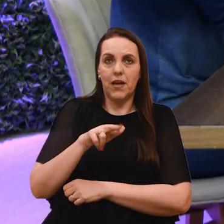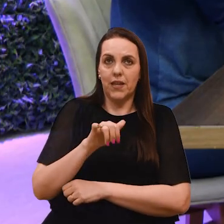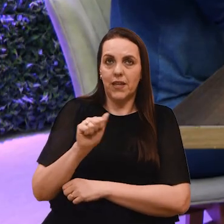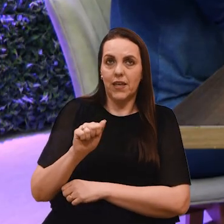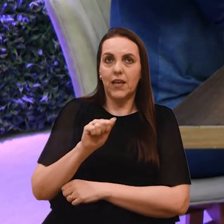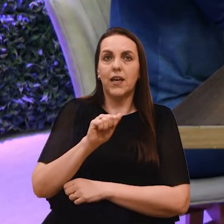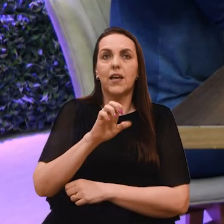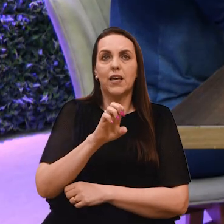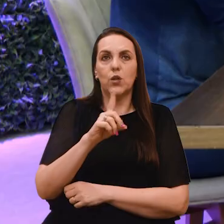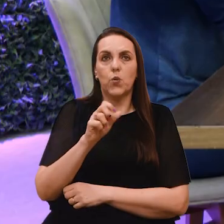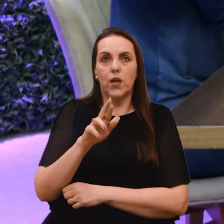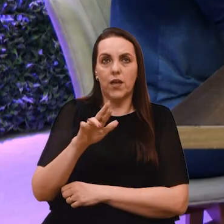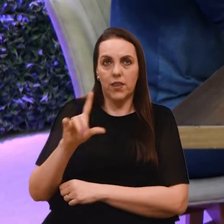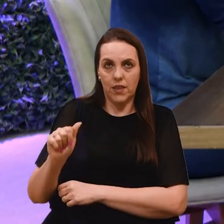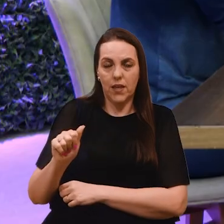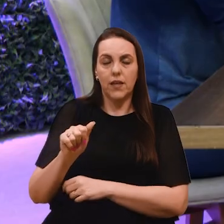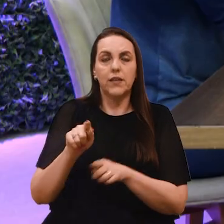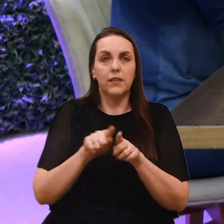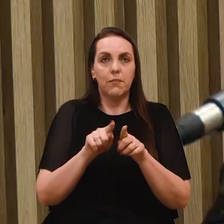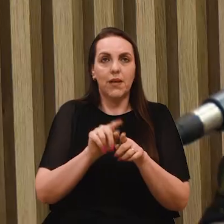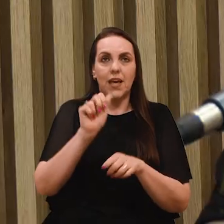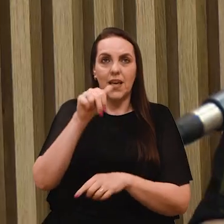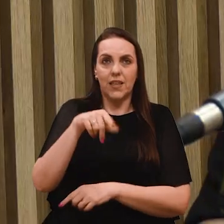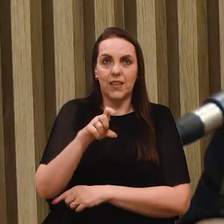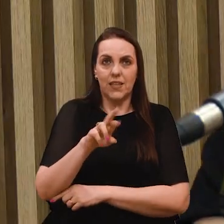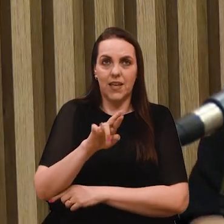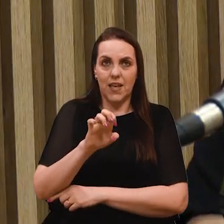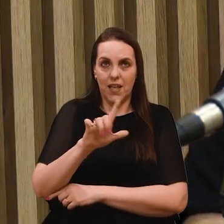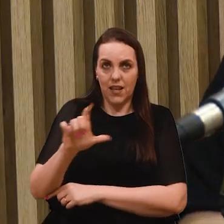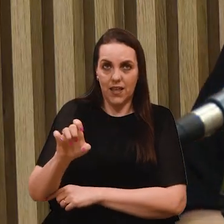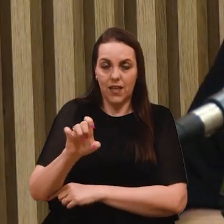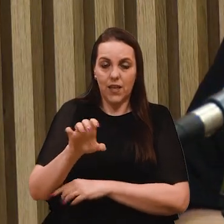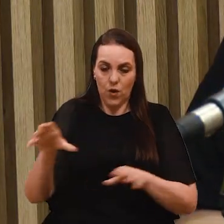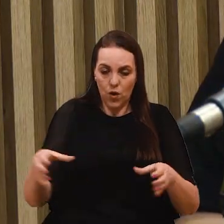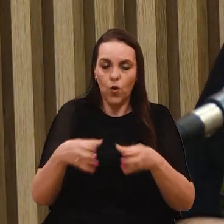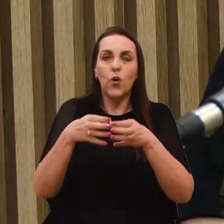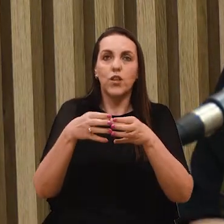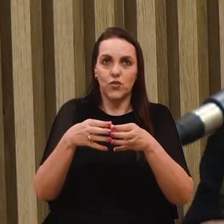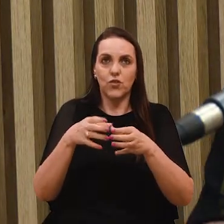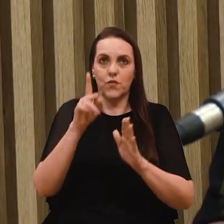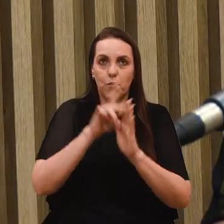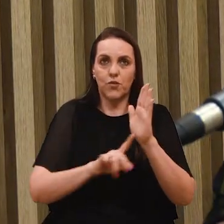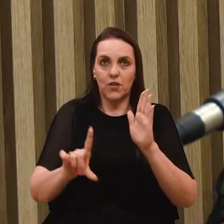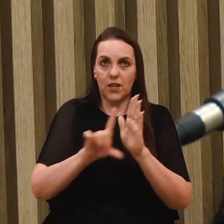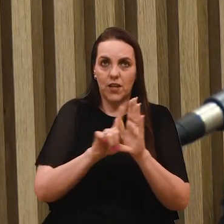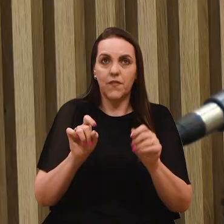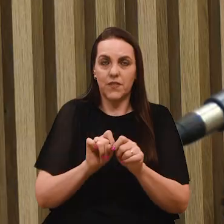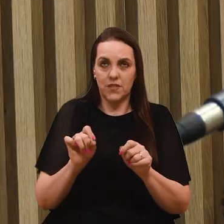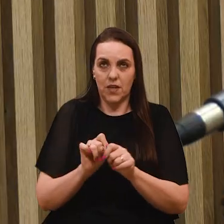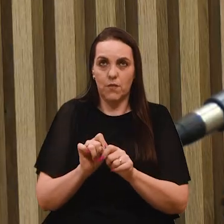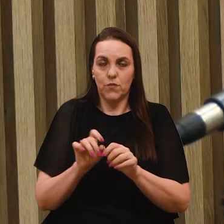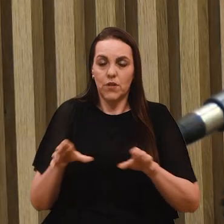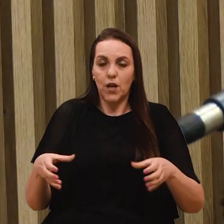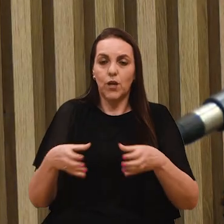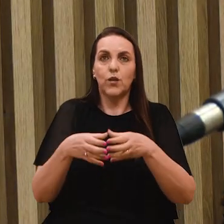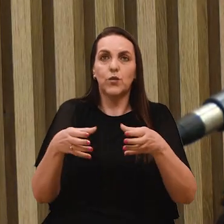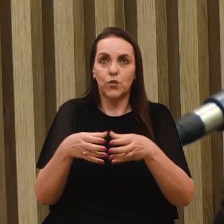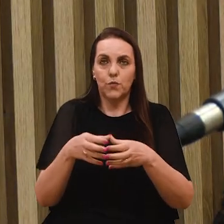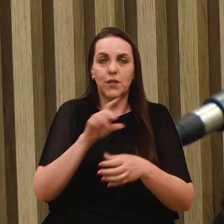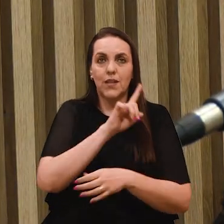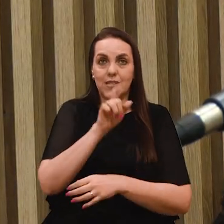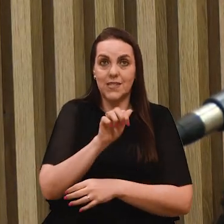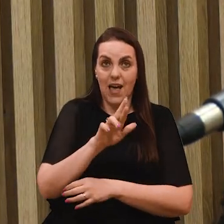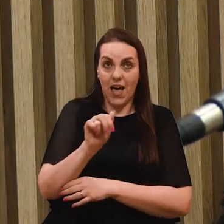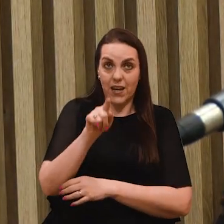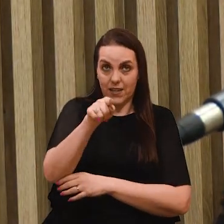suplente dela, e nós fizemos de forma coletiva o nosso projeto de lei. A turma, que inclusive é a turma da Zara também, Ai,